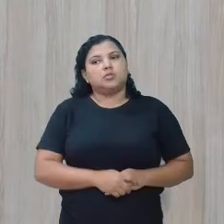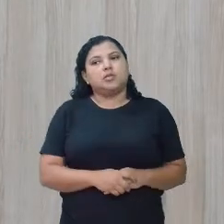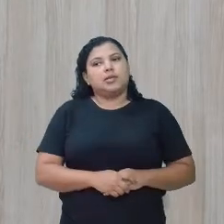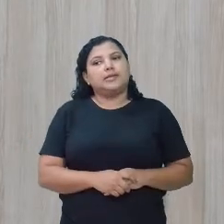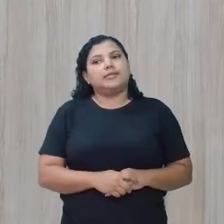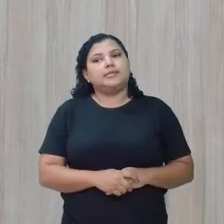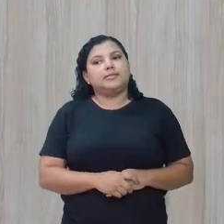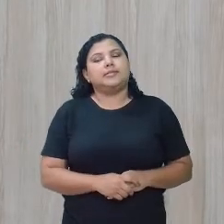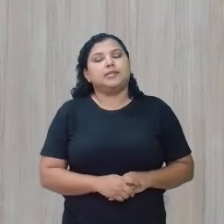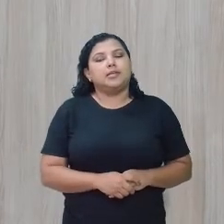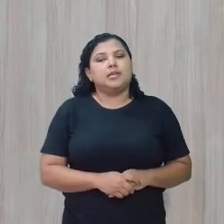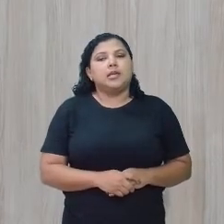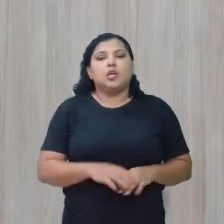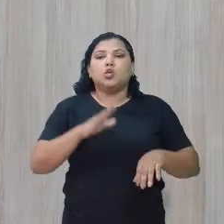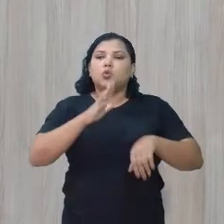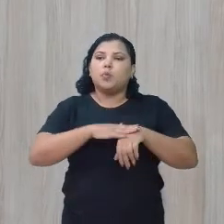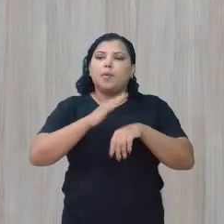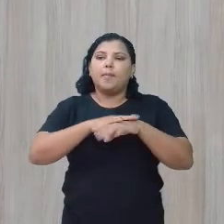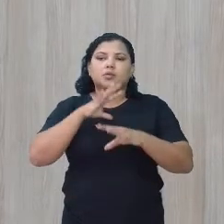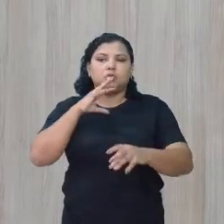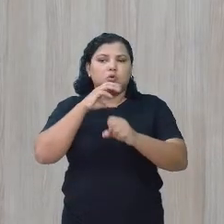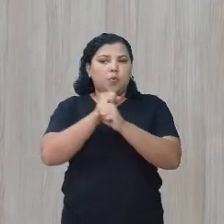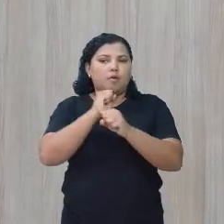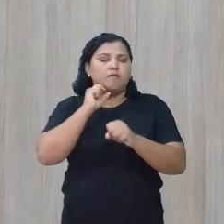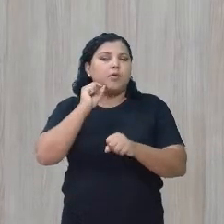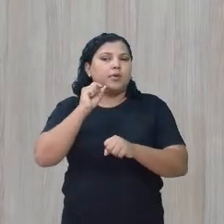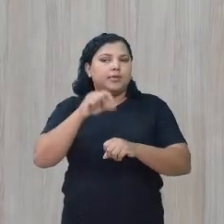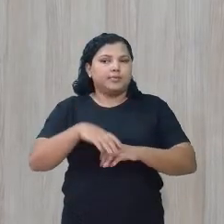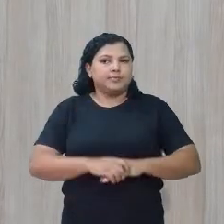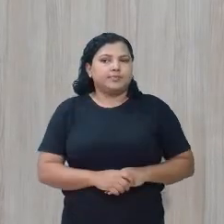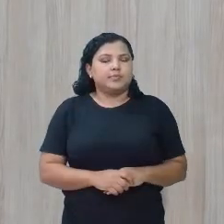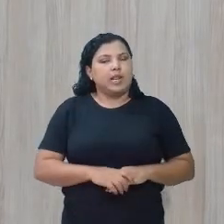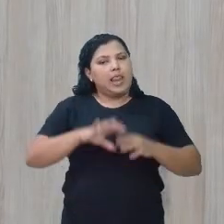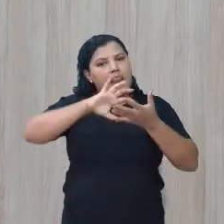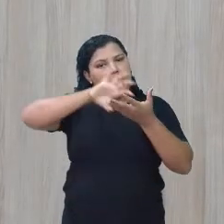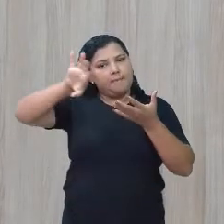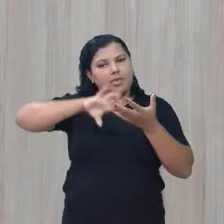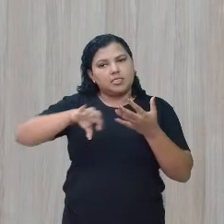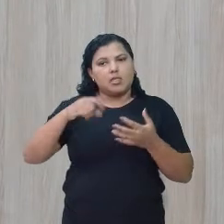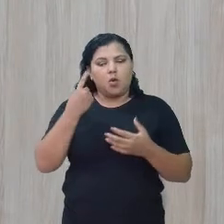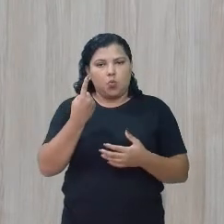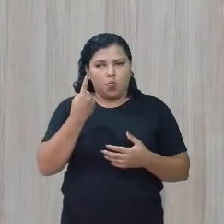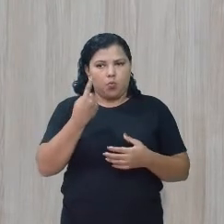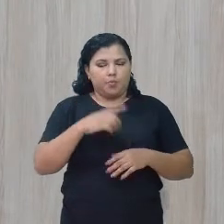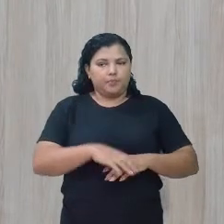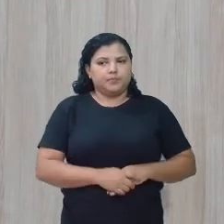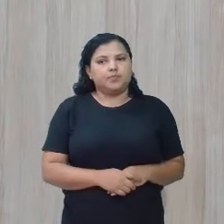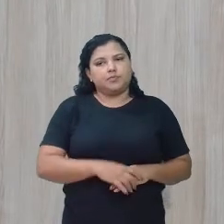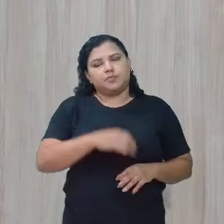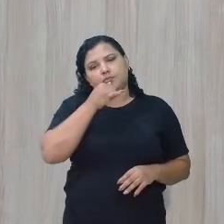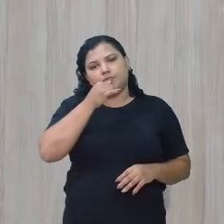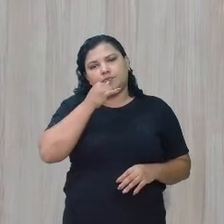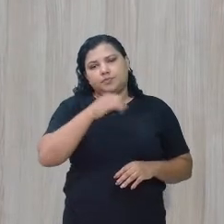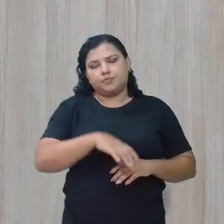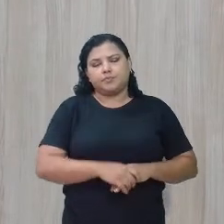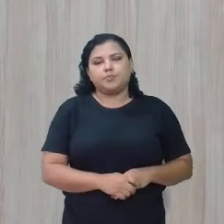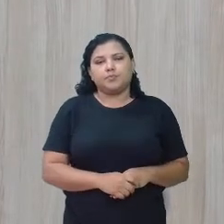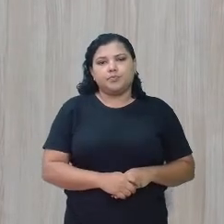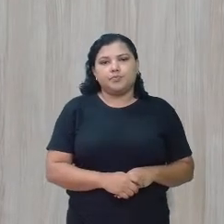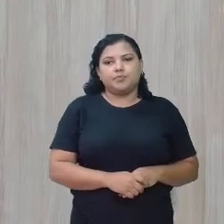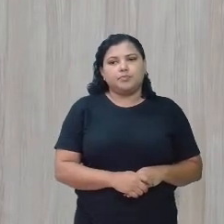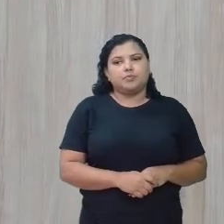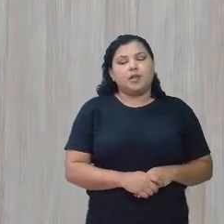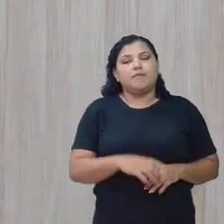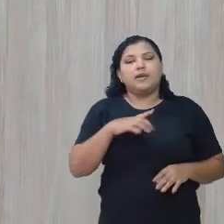a gente efetuar essa soma, a gente vai fazer o quê? Eliminar uma das incógnitas. E vamos ficar aí também com